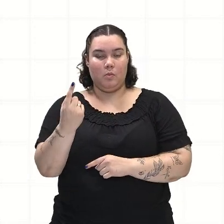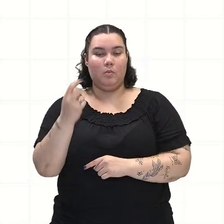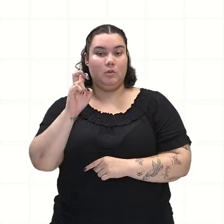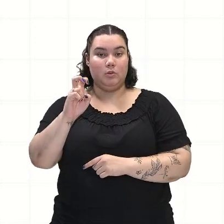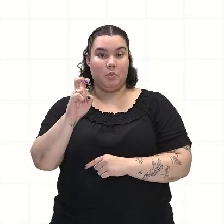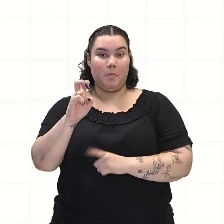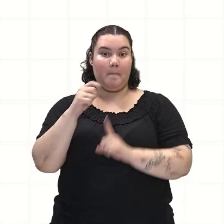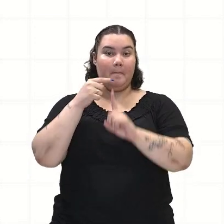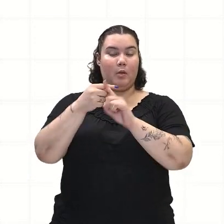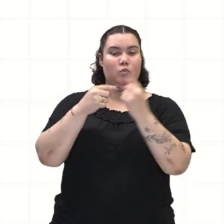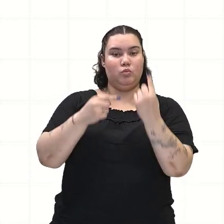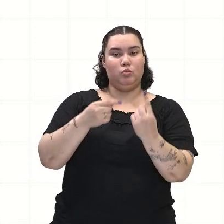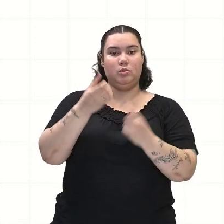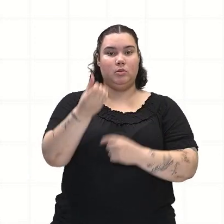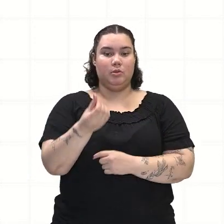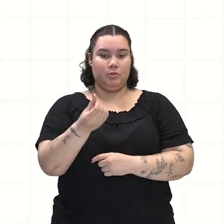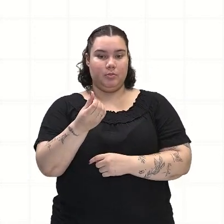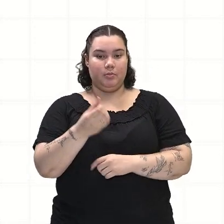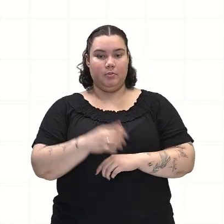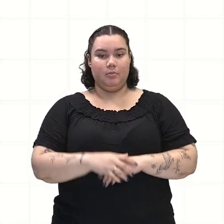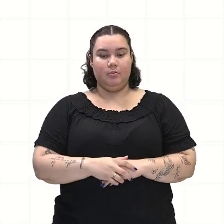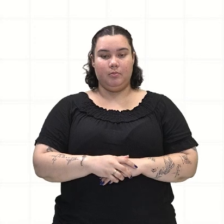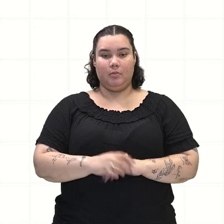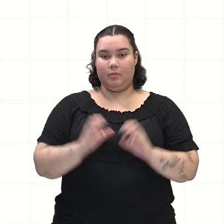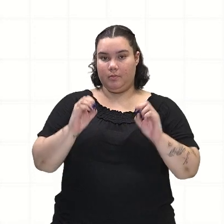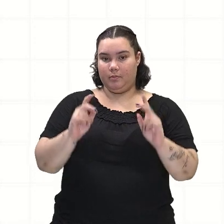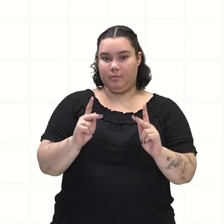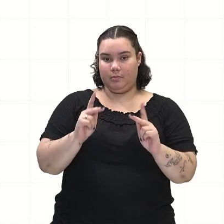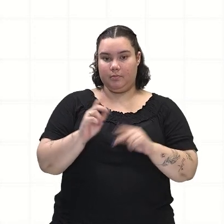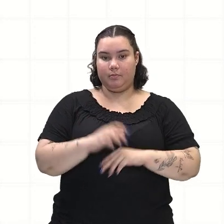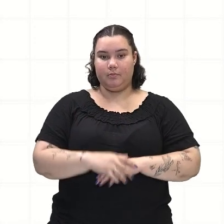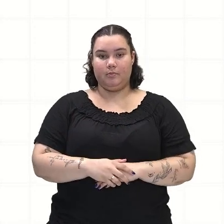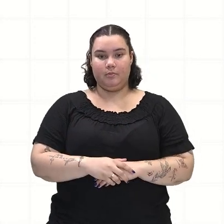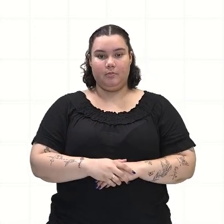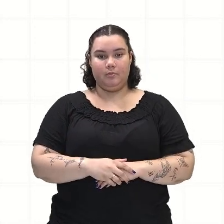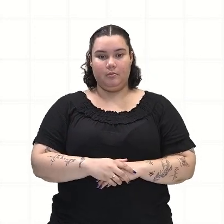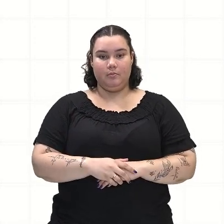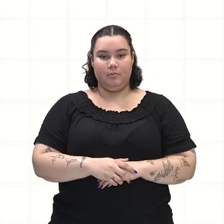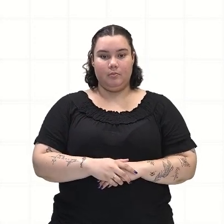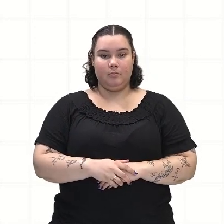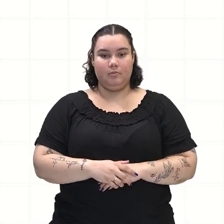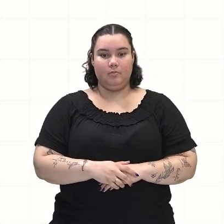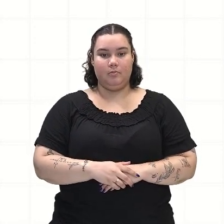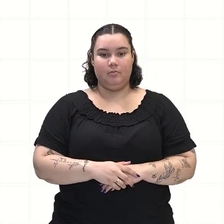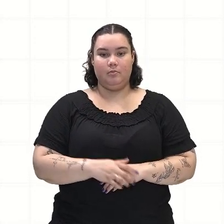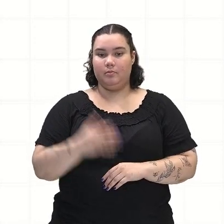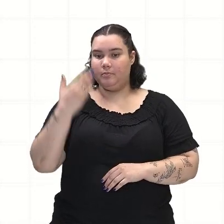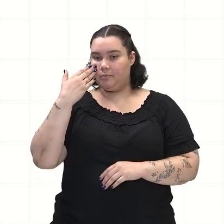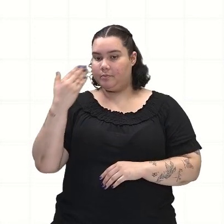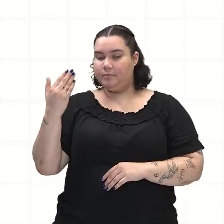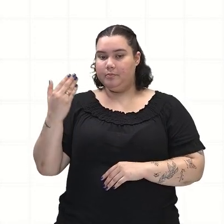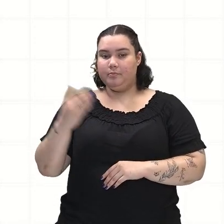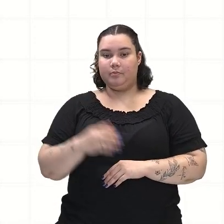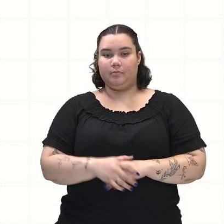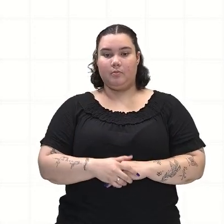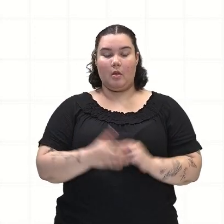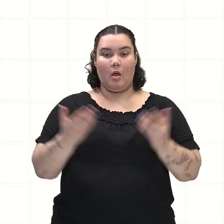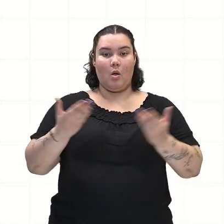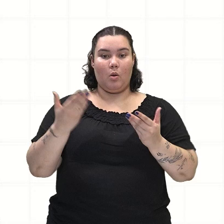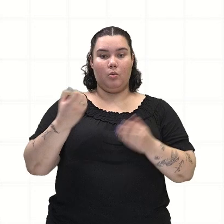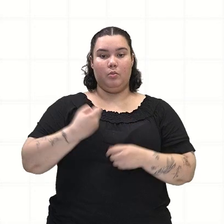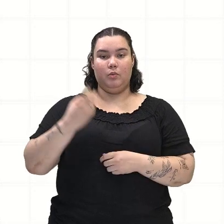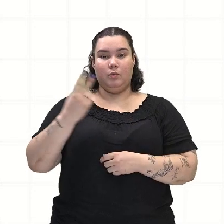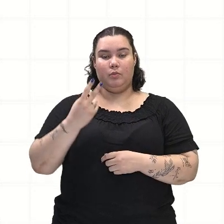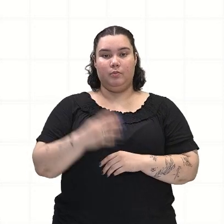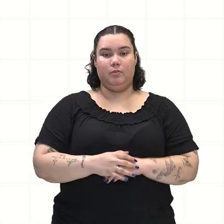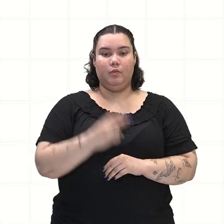5, com 1, 6. Beleza? Então, aqui vai ficar 2. Agora eu vou multiplicar o